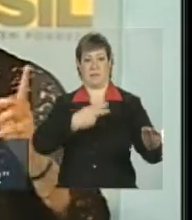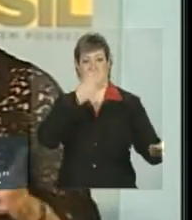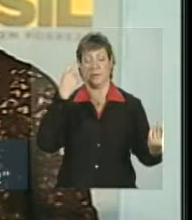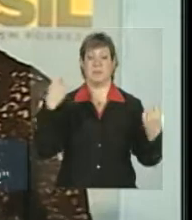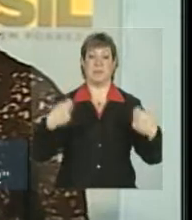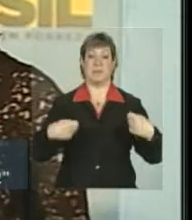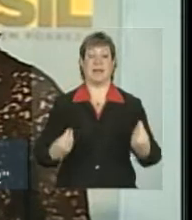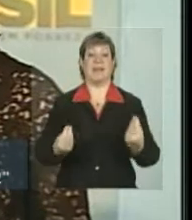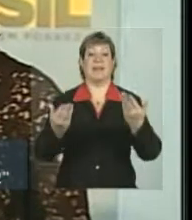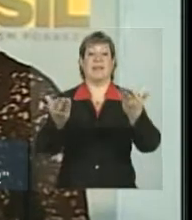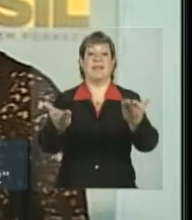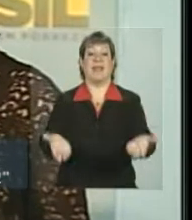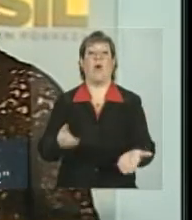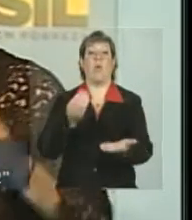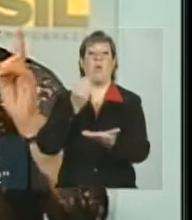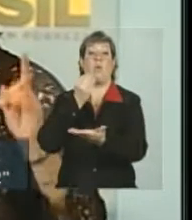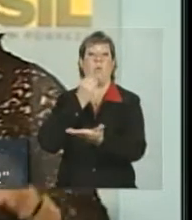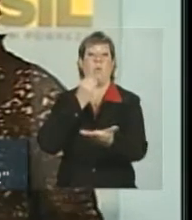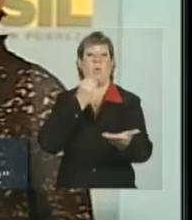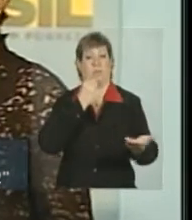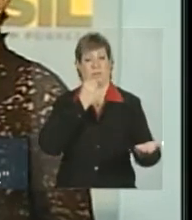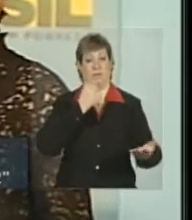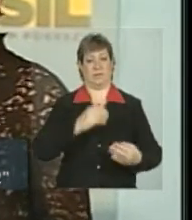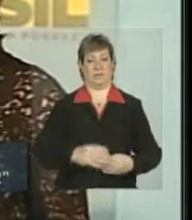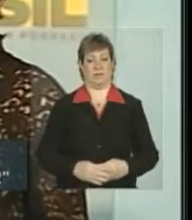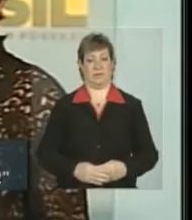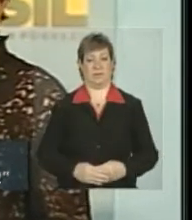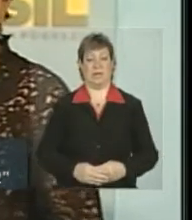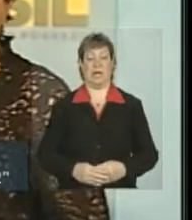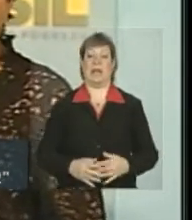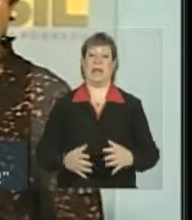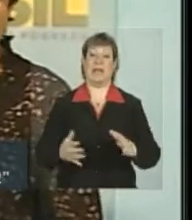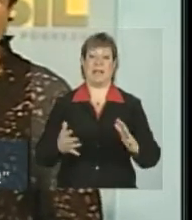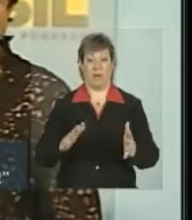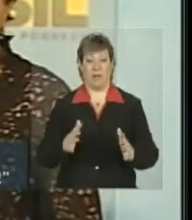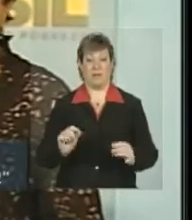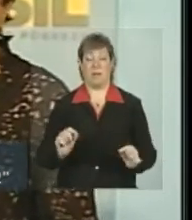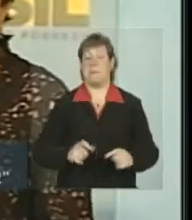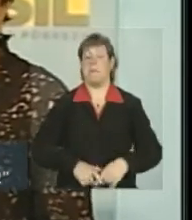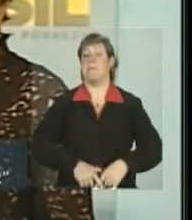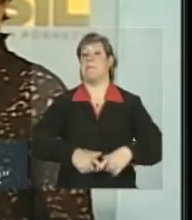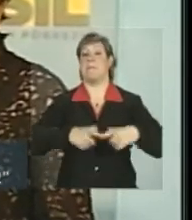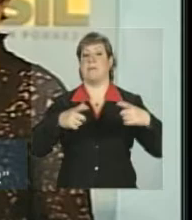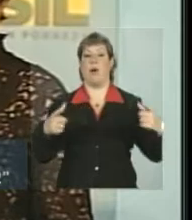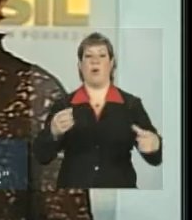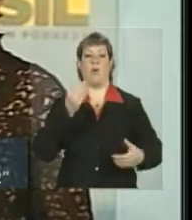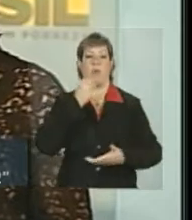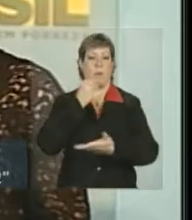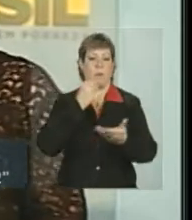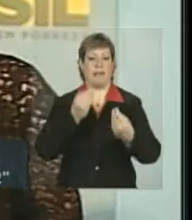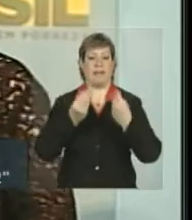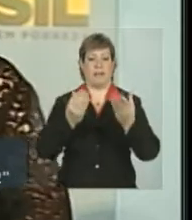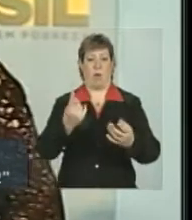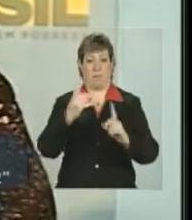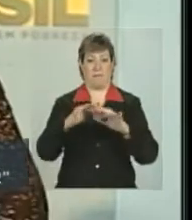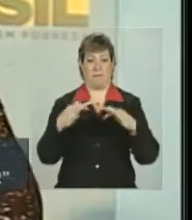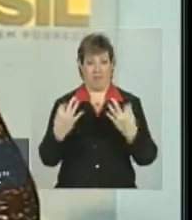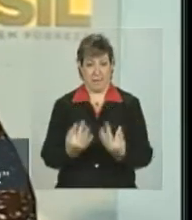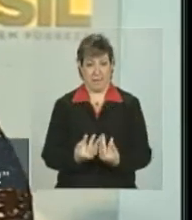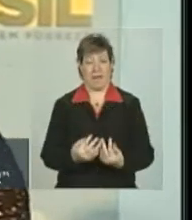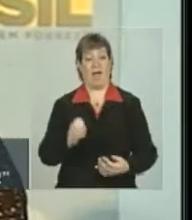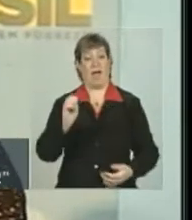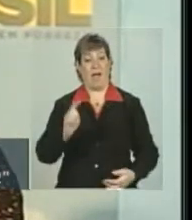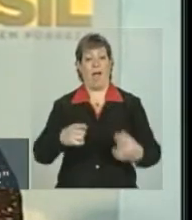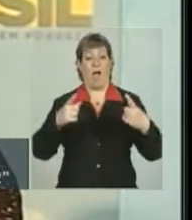dar oportunidades. Talvez a maior oportunidade que se dê para uma família é